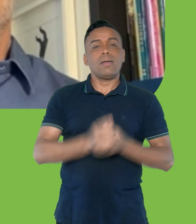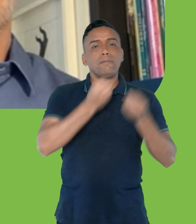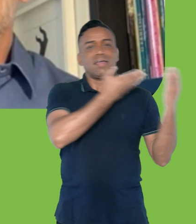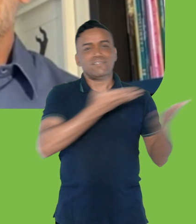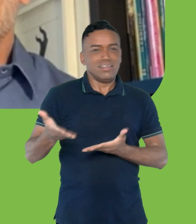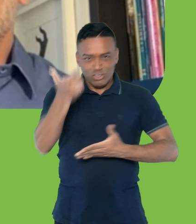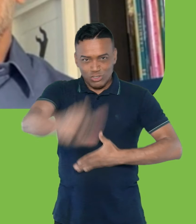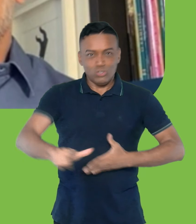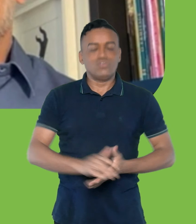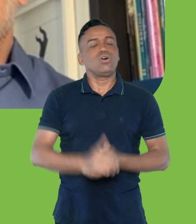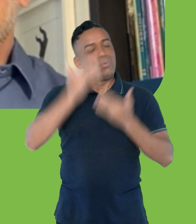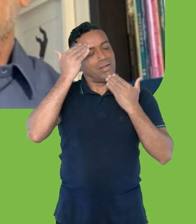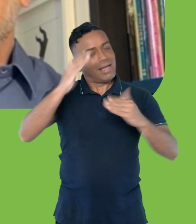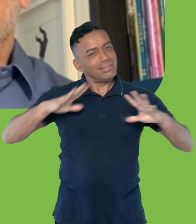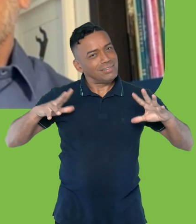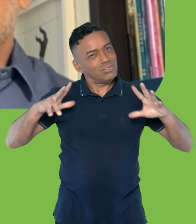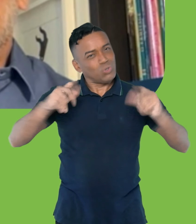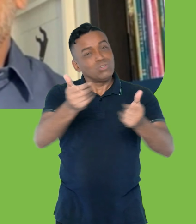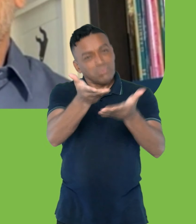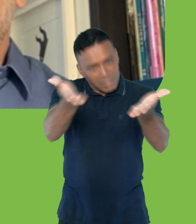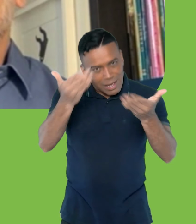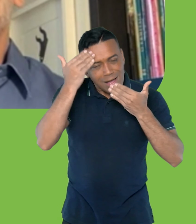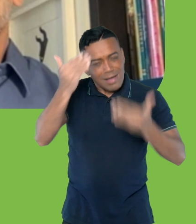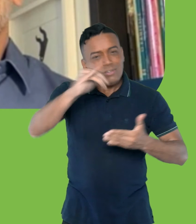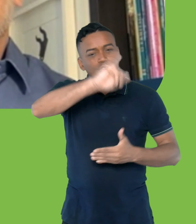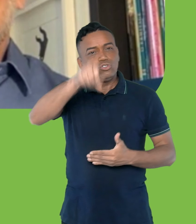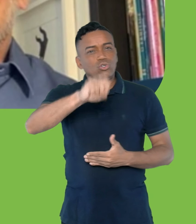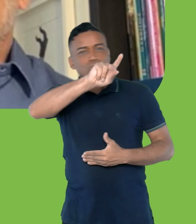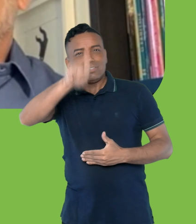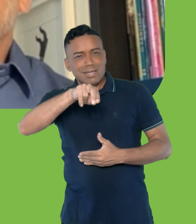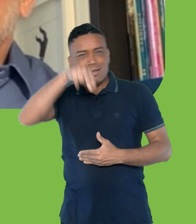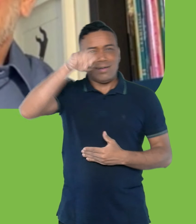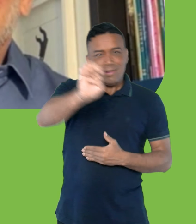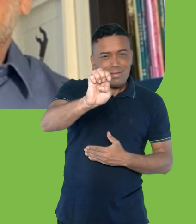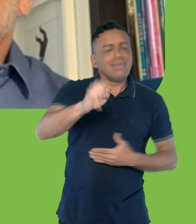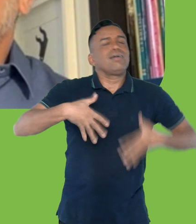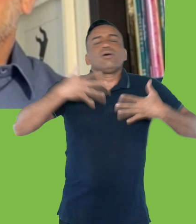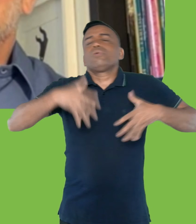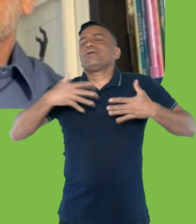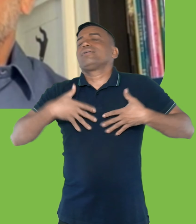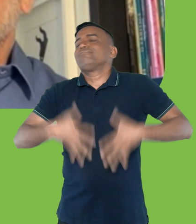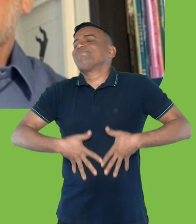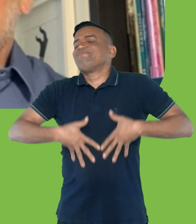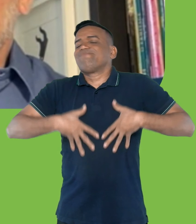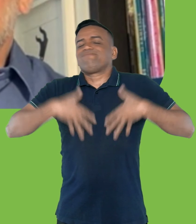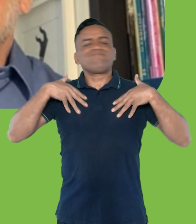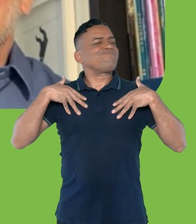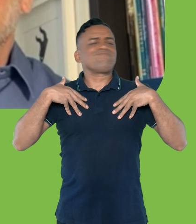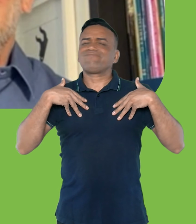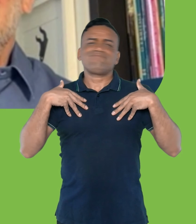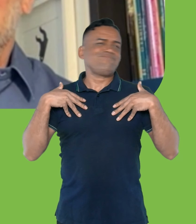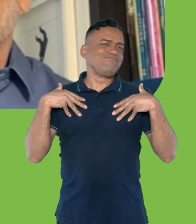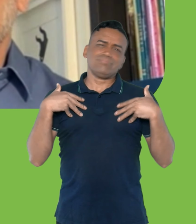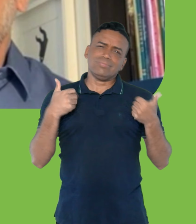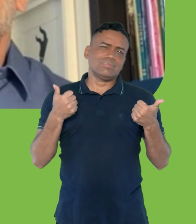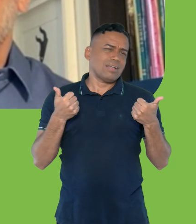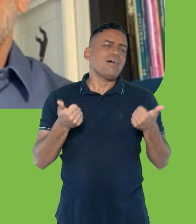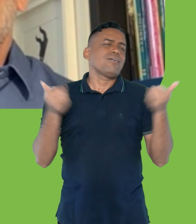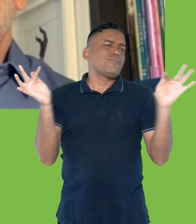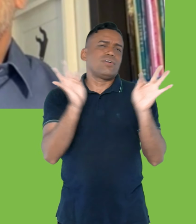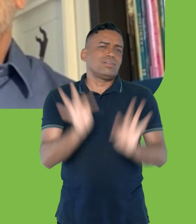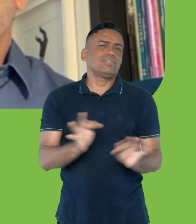Josane. Obrigado a todos que nos assistem aqui no canal do Sempre um Papo. É uma alegria, é uma satisfação muito grande, né, poder ter agora,